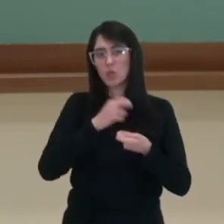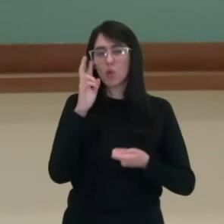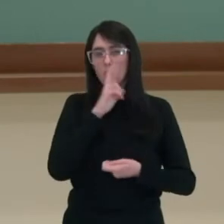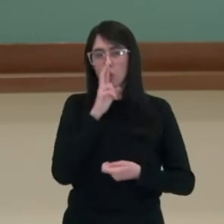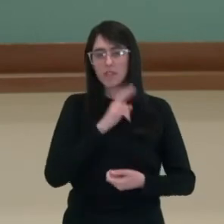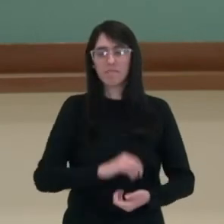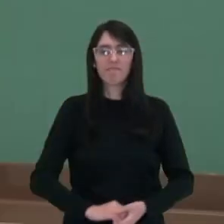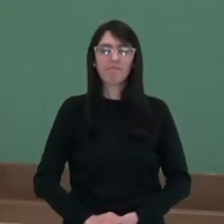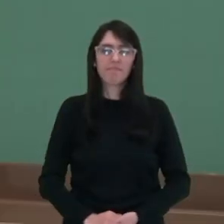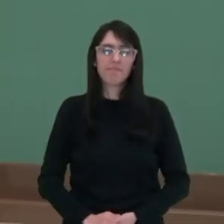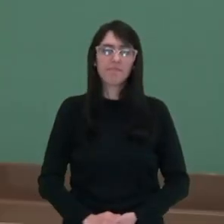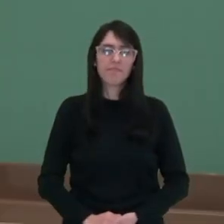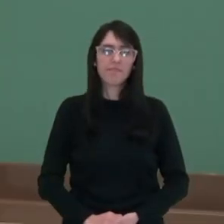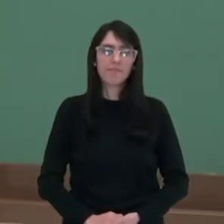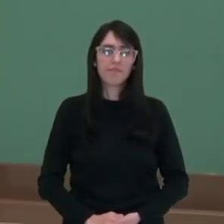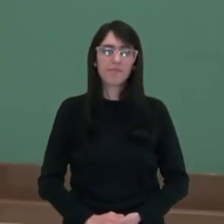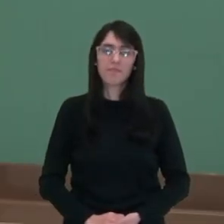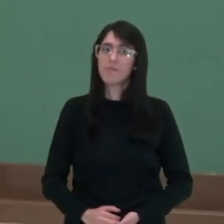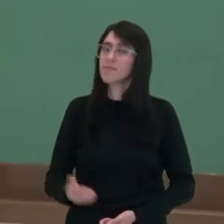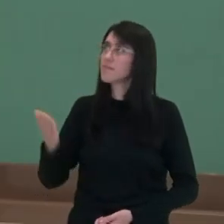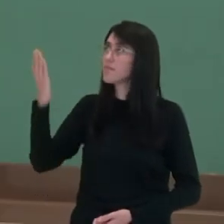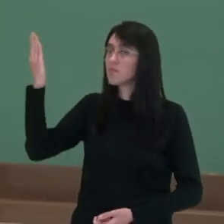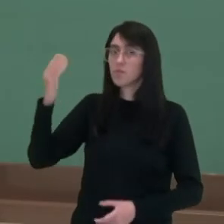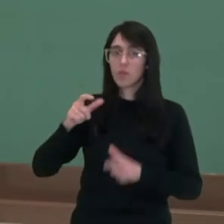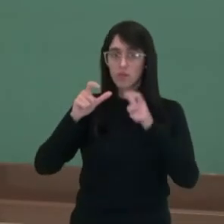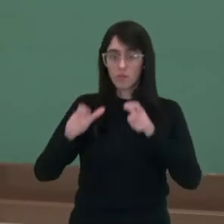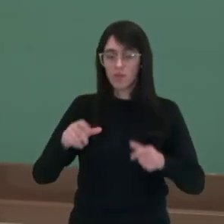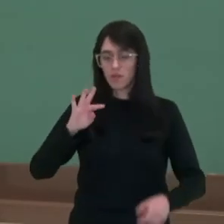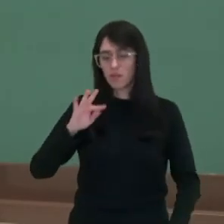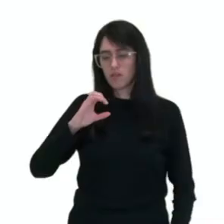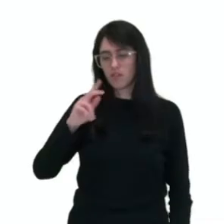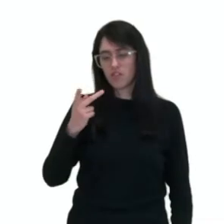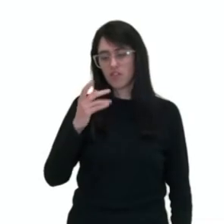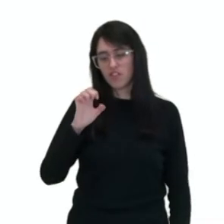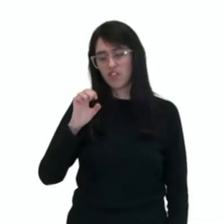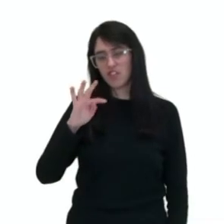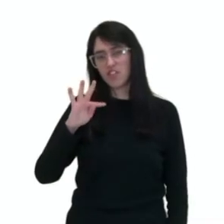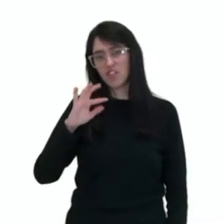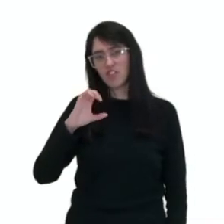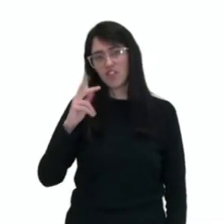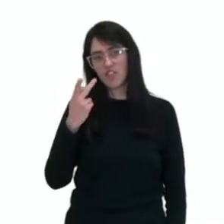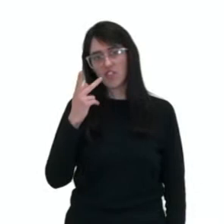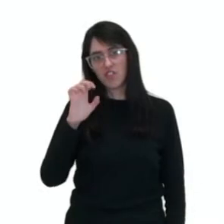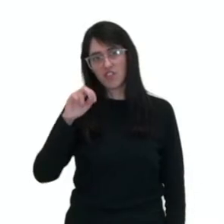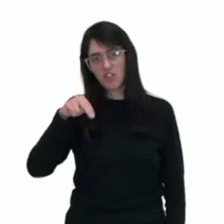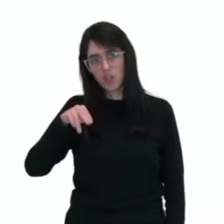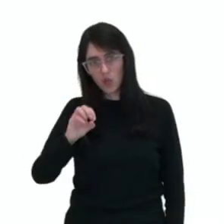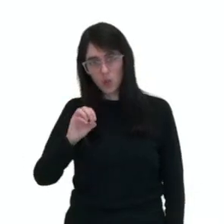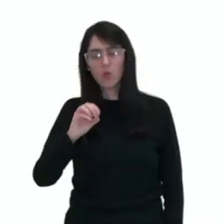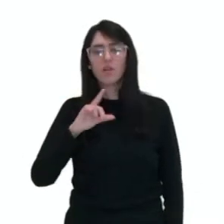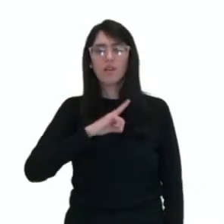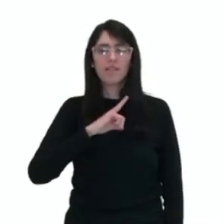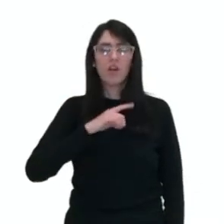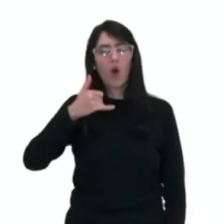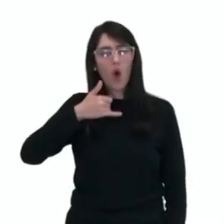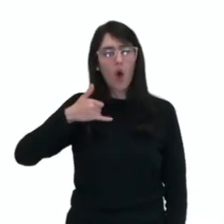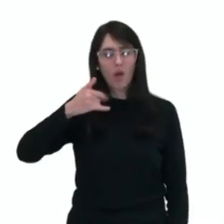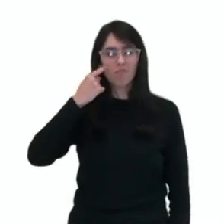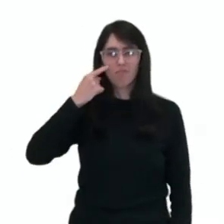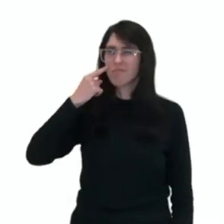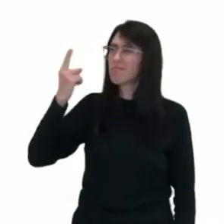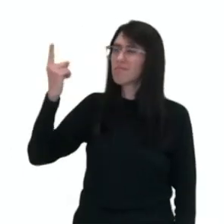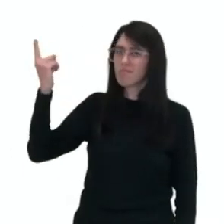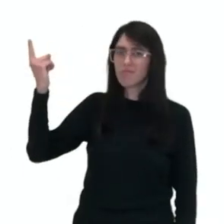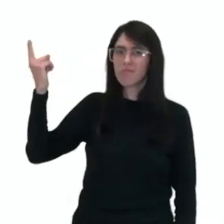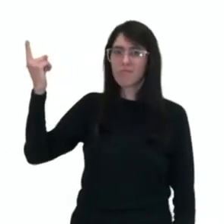Rússia. E o checheno, aqui a gente tem justamente esse oleoduto, nesse mapa que você está vendo aqui, e o fato da Rússia não